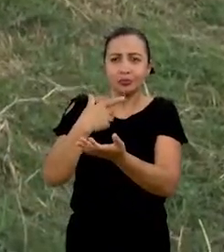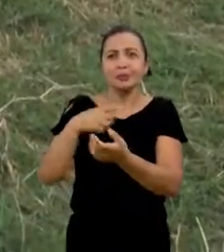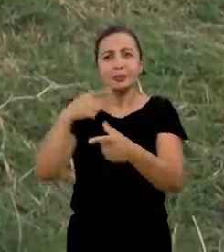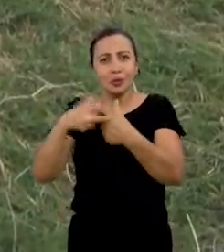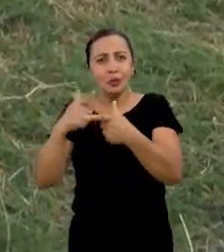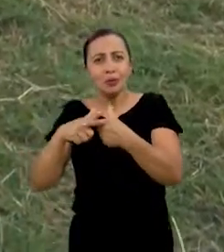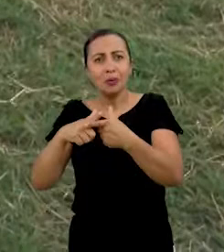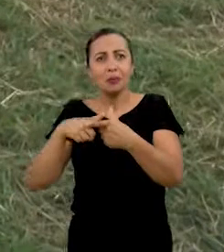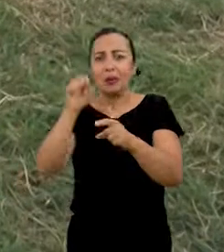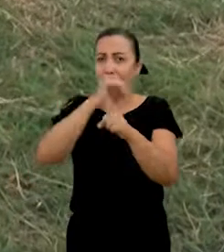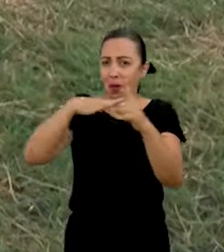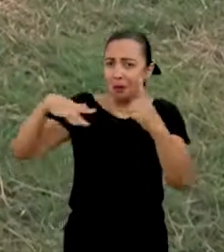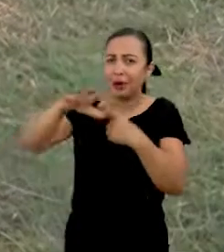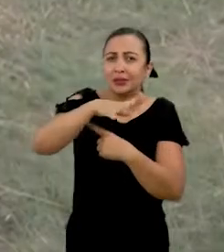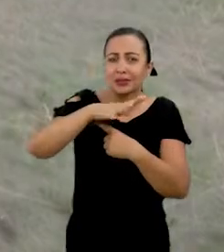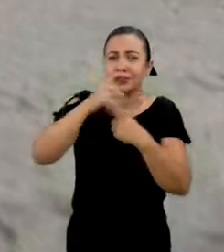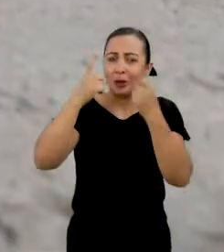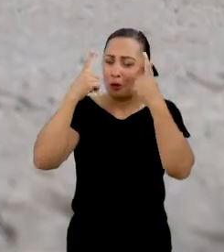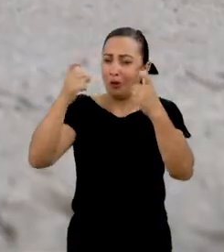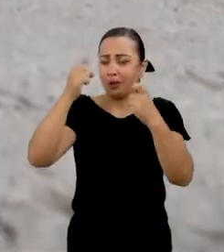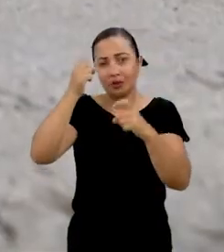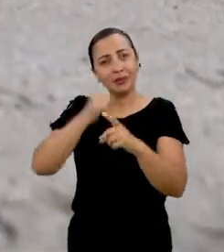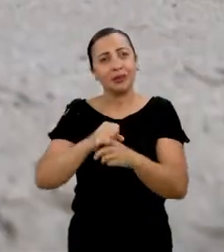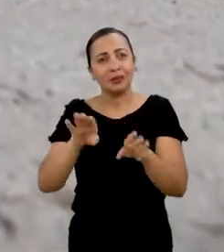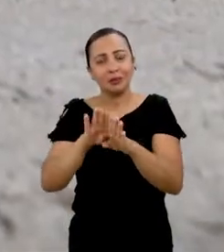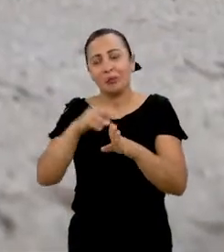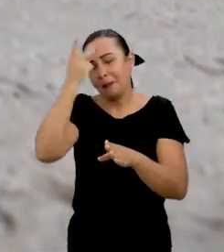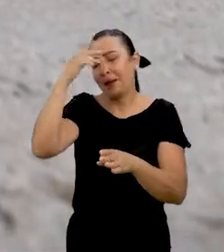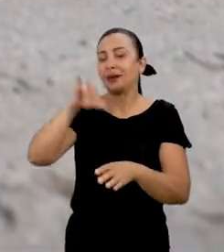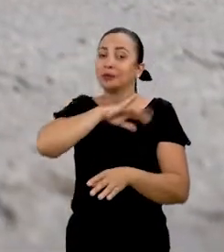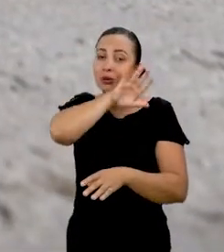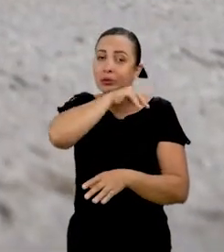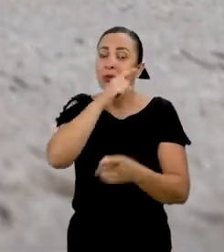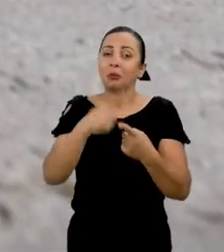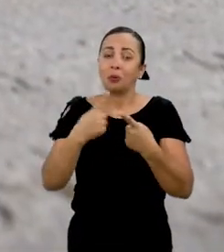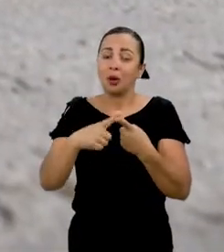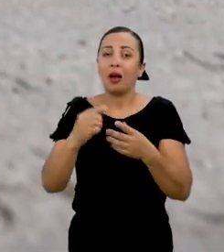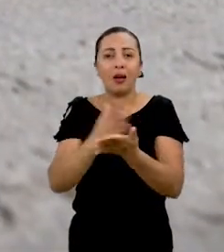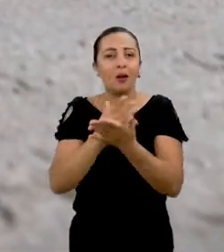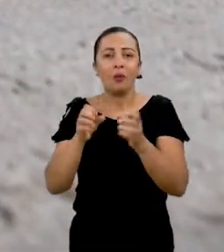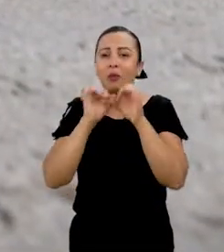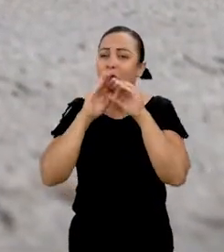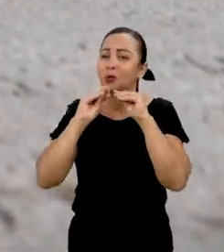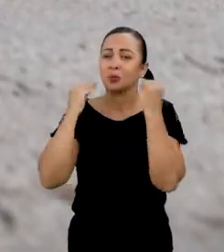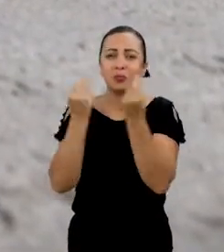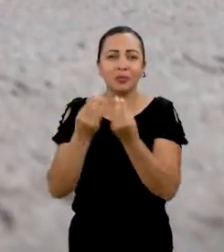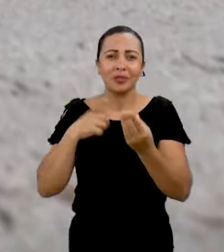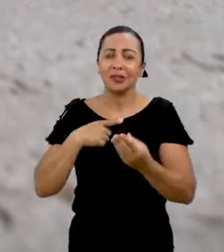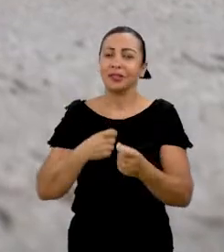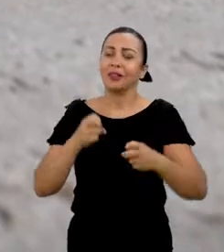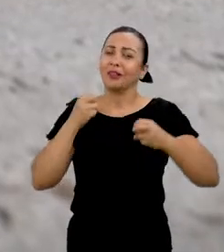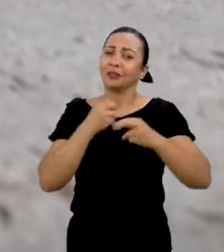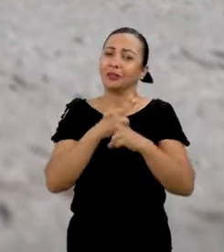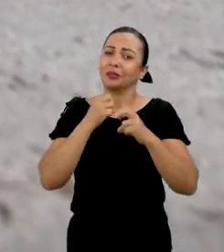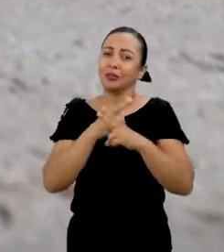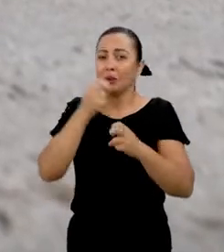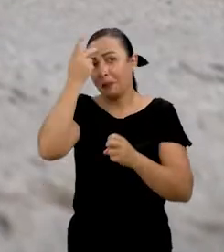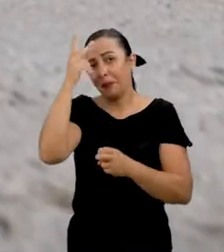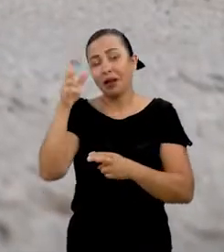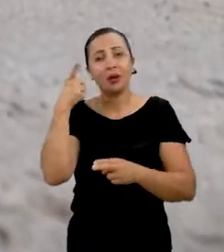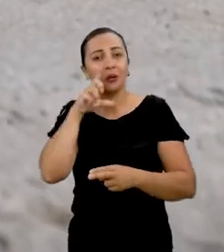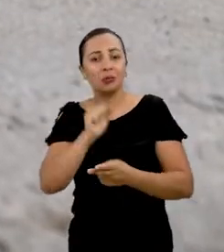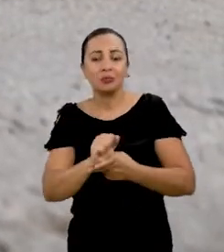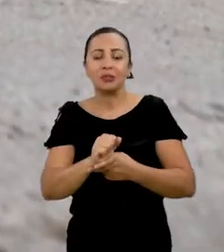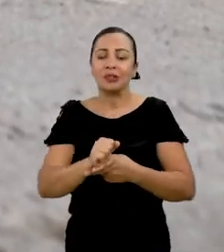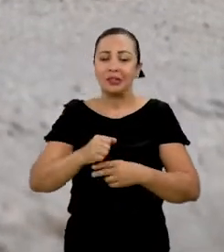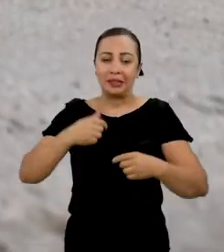ambiente, agressivos também aos animais, porque algumas substâncias elas têm uma alta toxicidade para conseguir agir contra